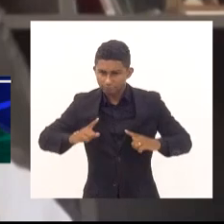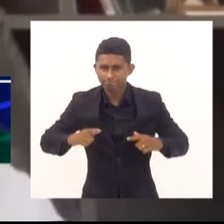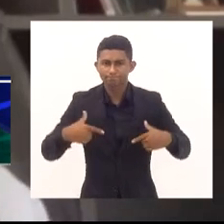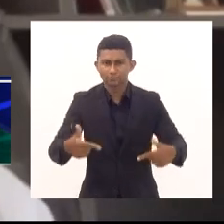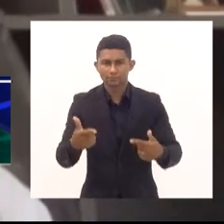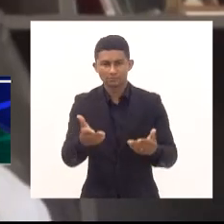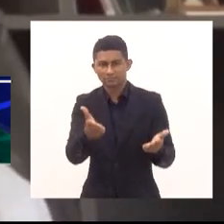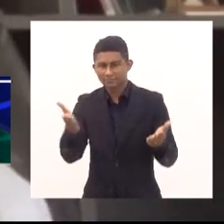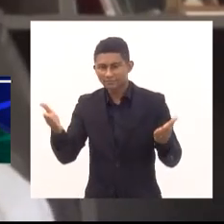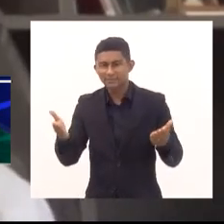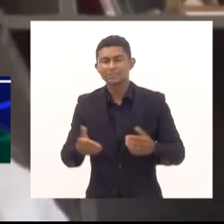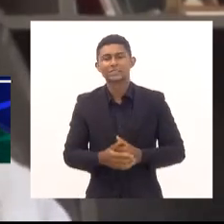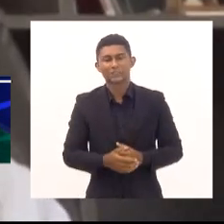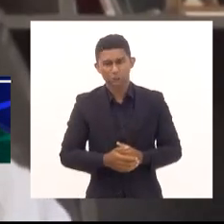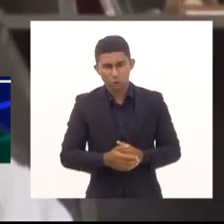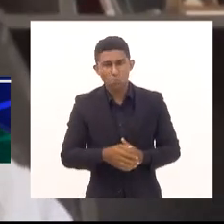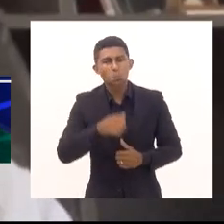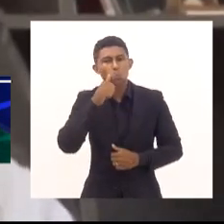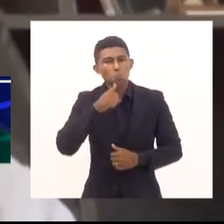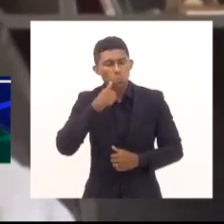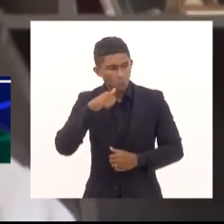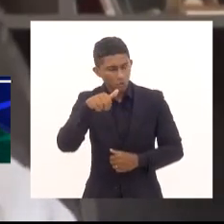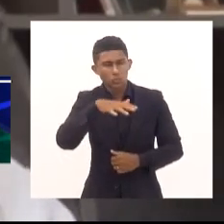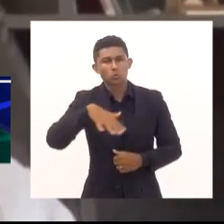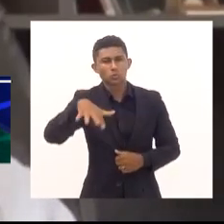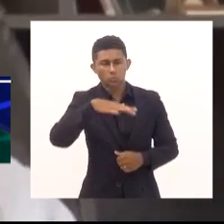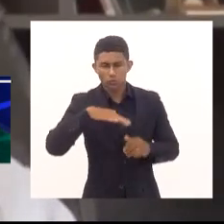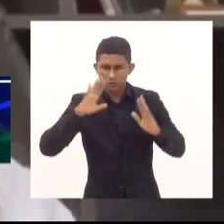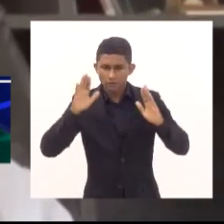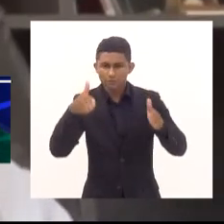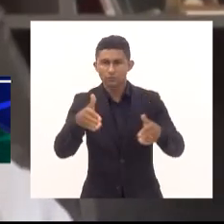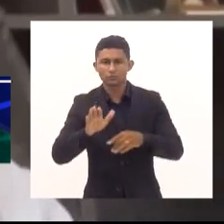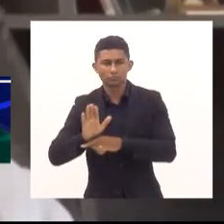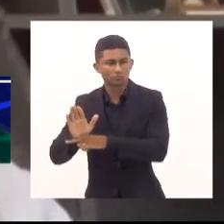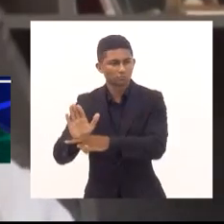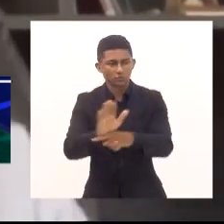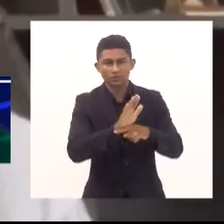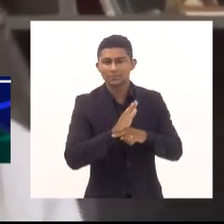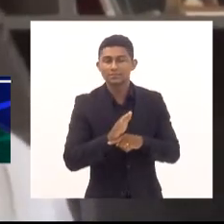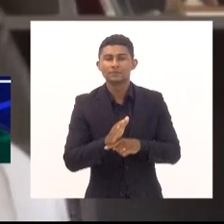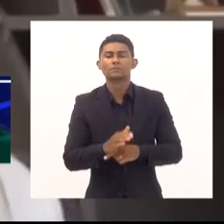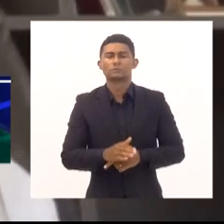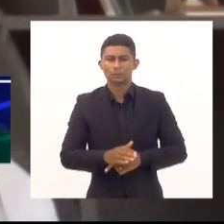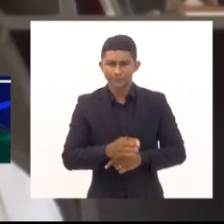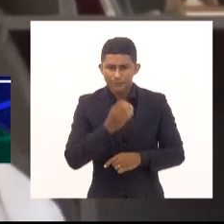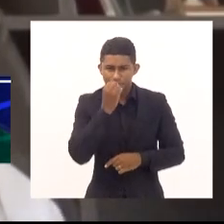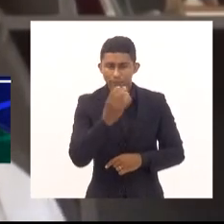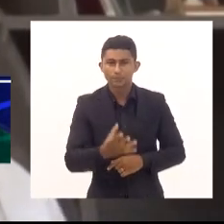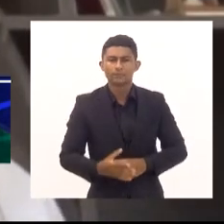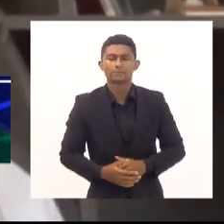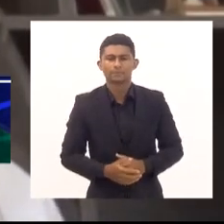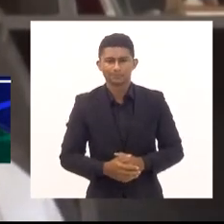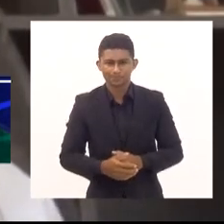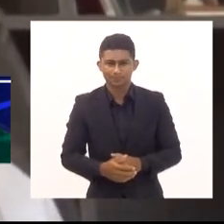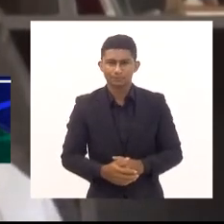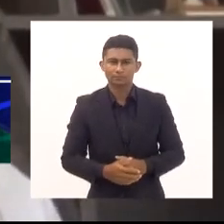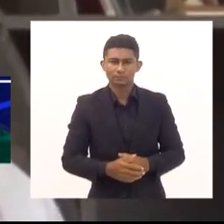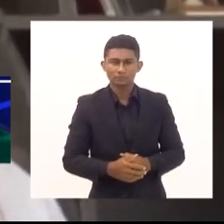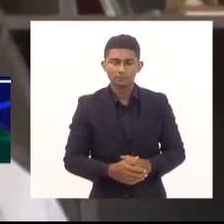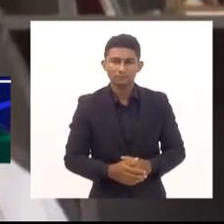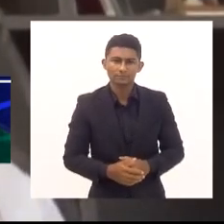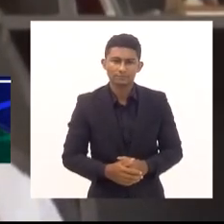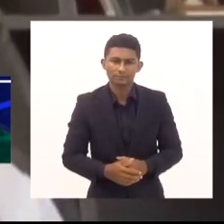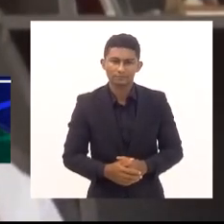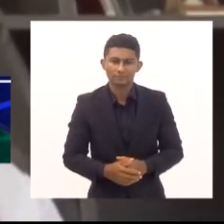voltadas, né, para as mulheres, além de você estar contribuindo, né,